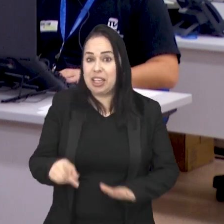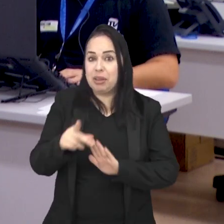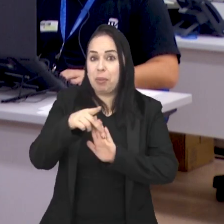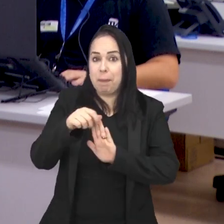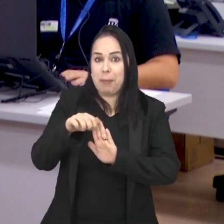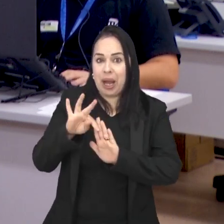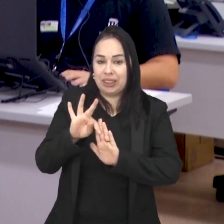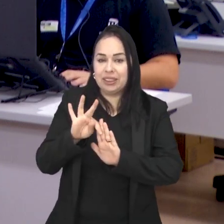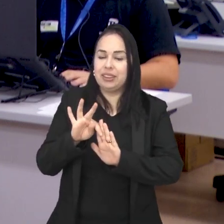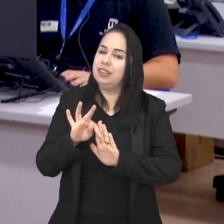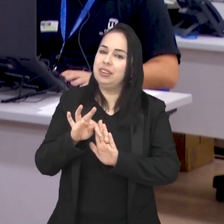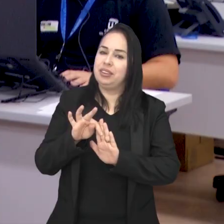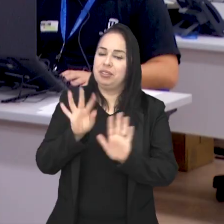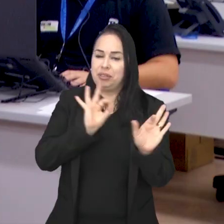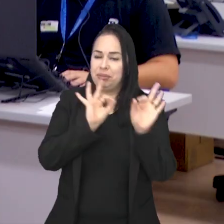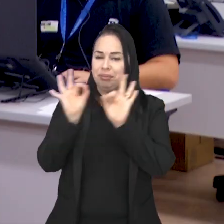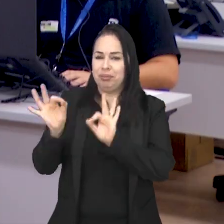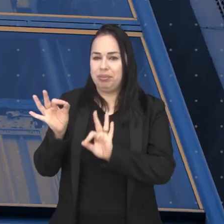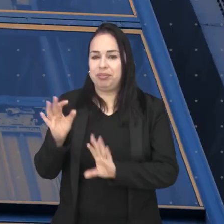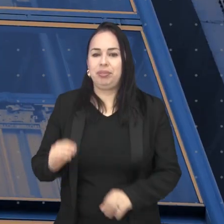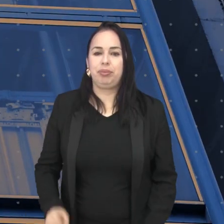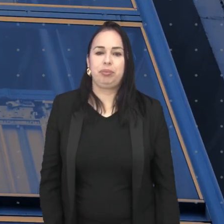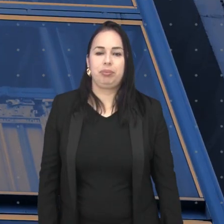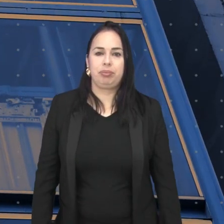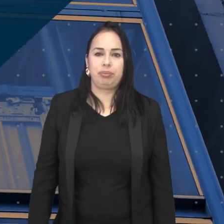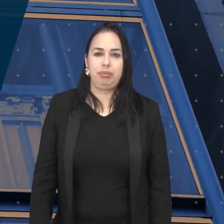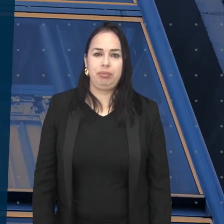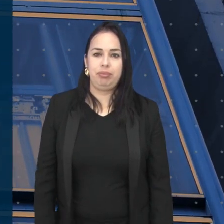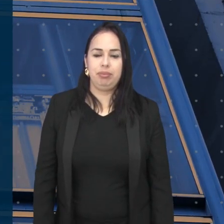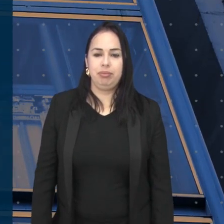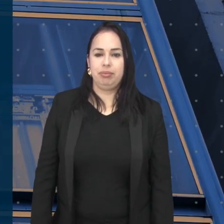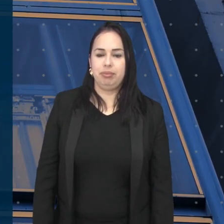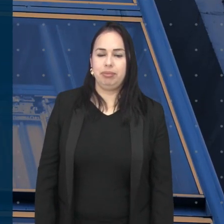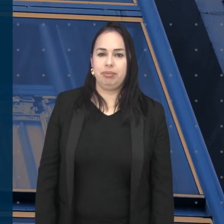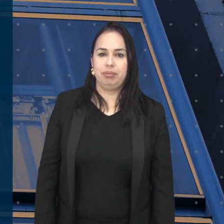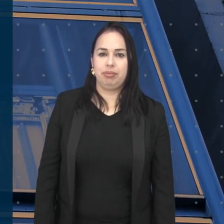no PAT de São José. Vamos dar uma olhada?